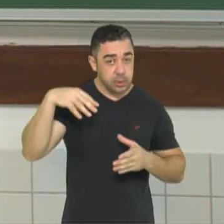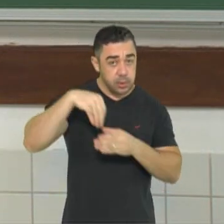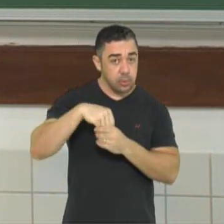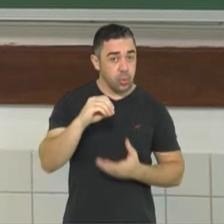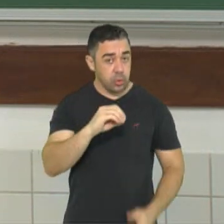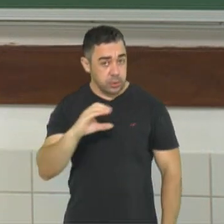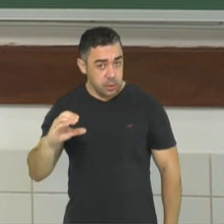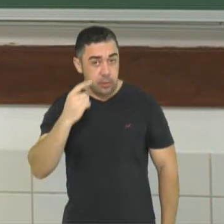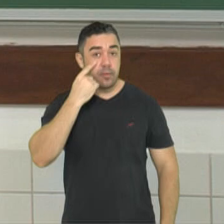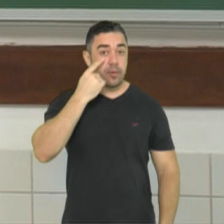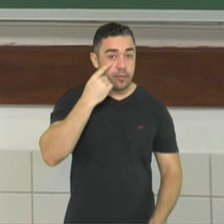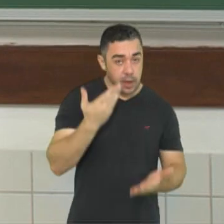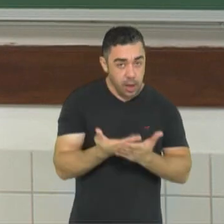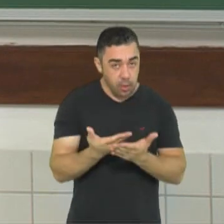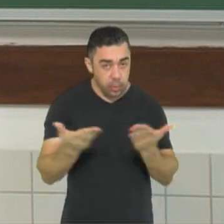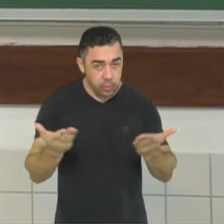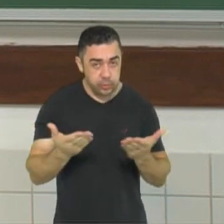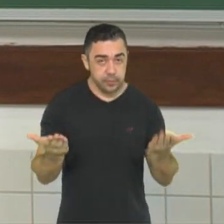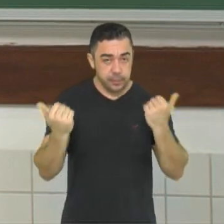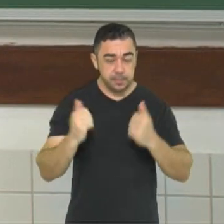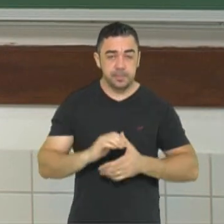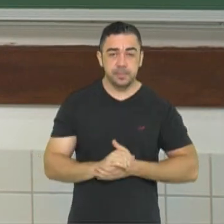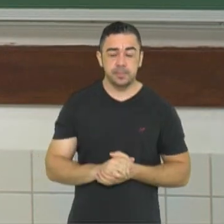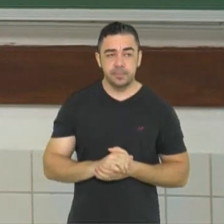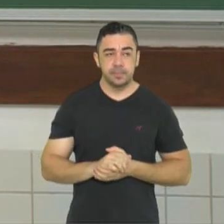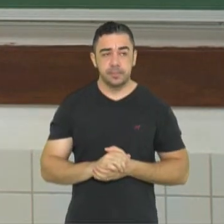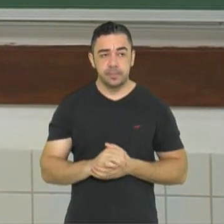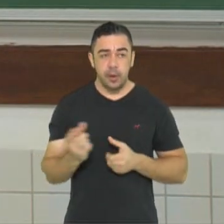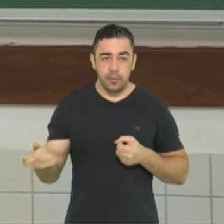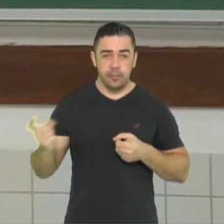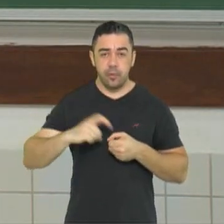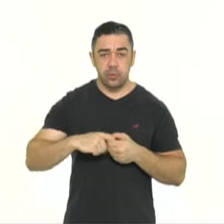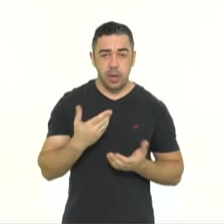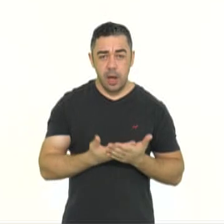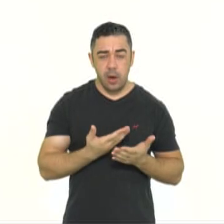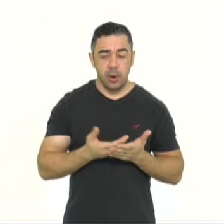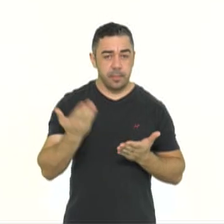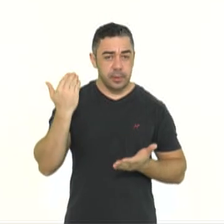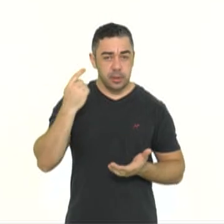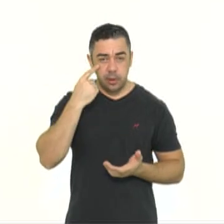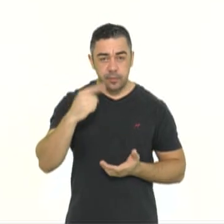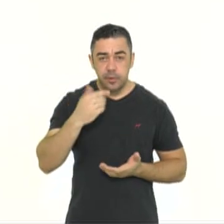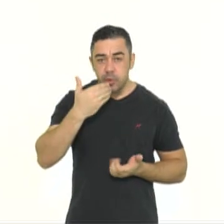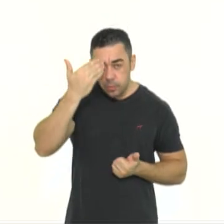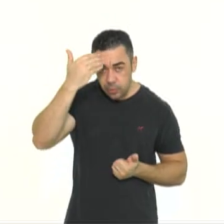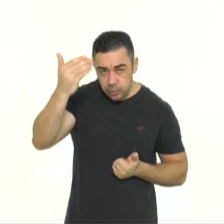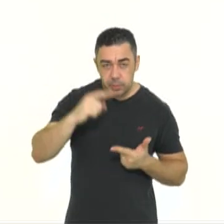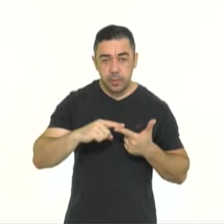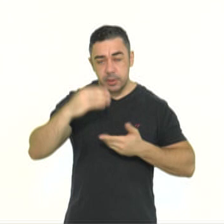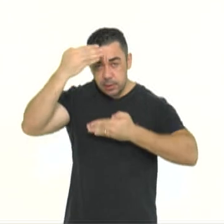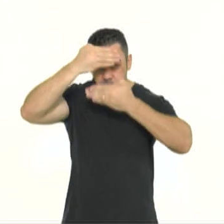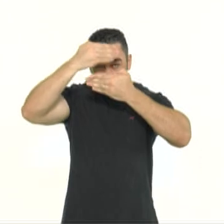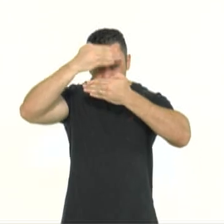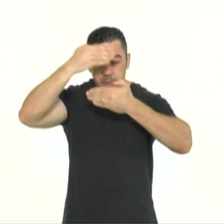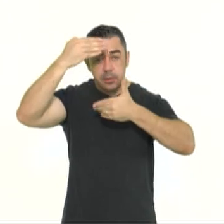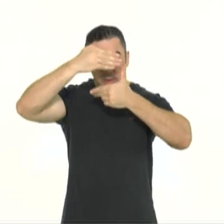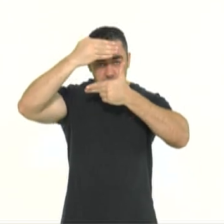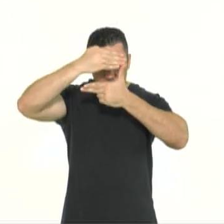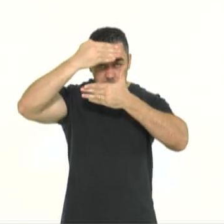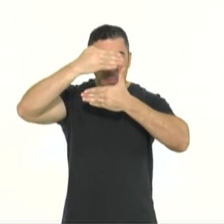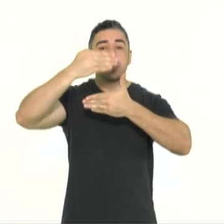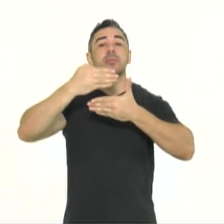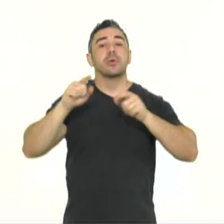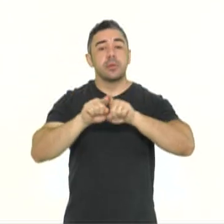É nisso que nós vamos ver nessa aula de hoje. Vamos lá. Para a retomada da aula passada, vocês viram comigo os muçulmanos, o islamismo e a expansão